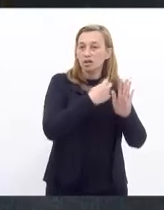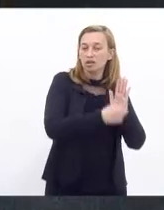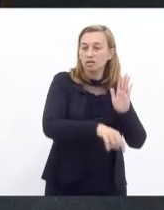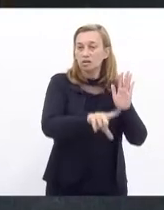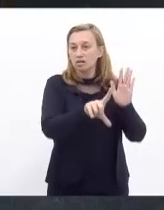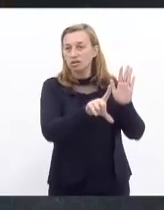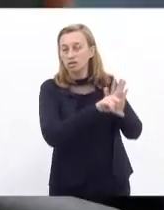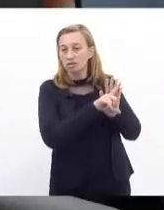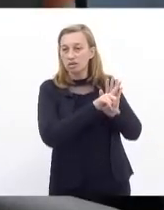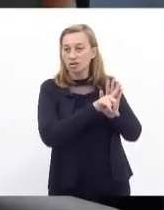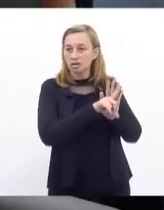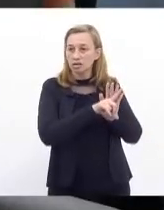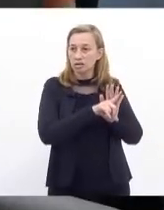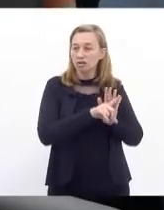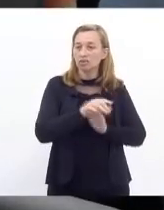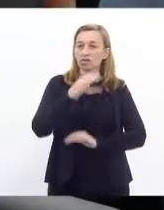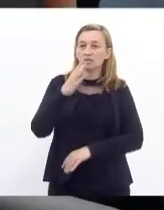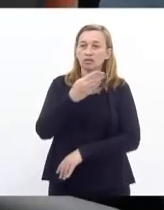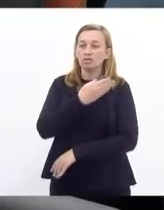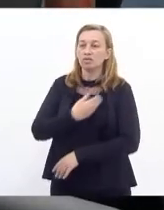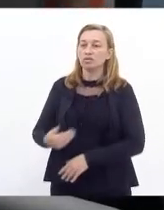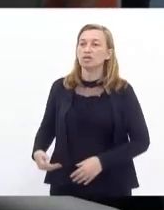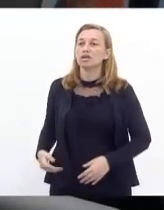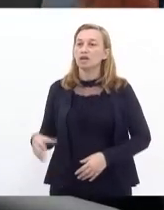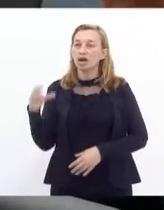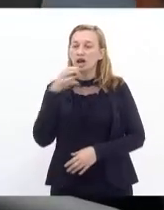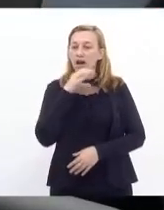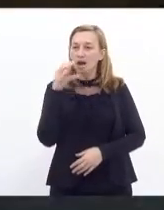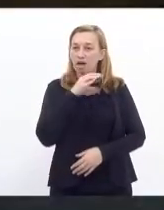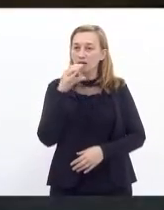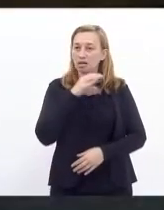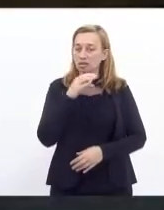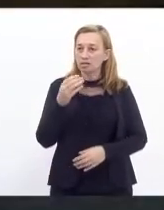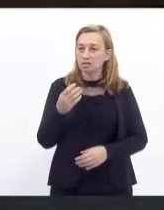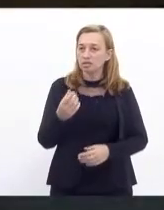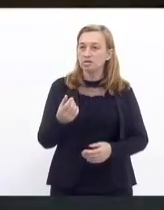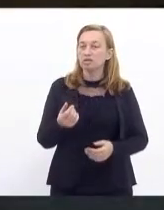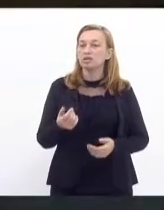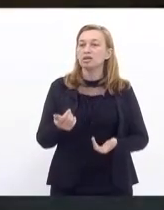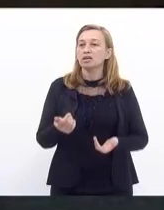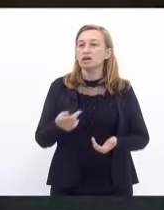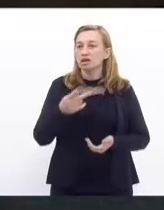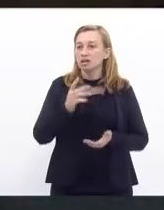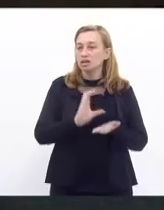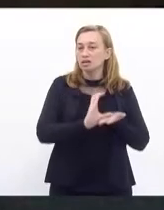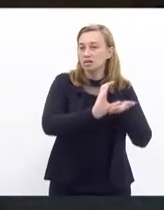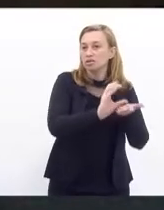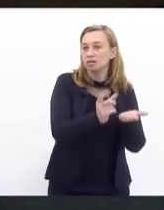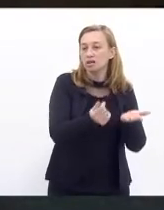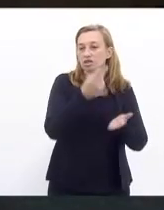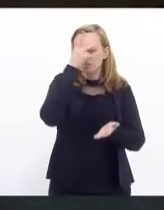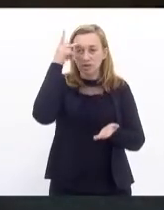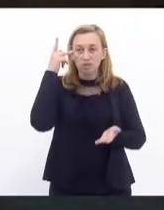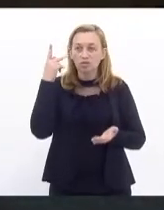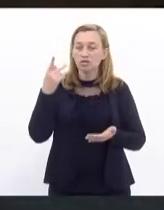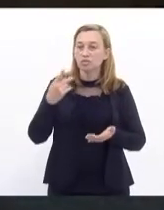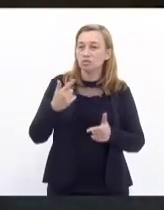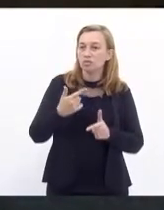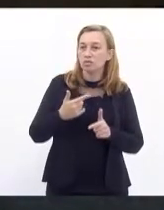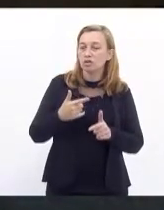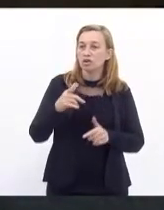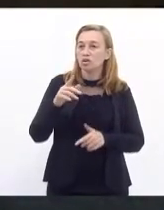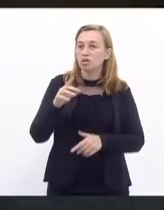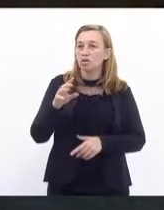lei que concede a renda mínima emergencial às pessoas diagnosticadas com tuberculose pulmonar em processo